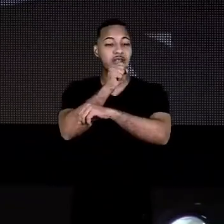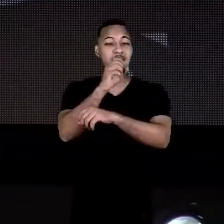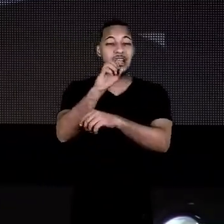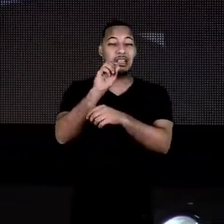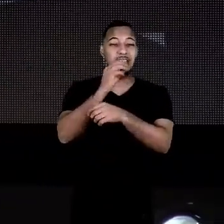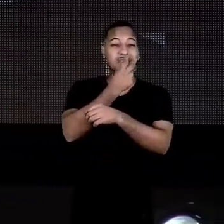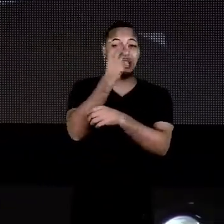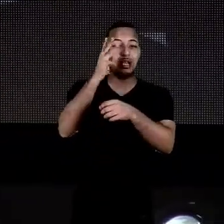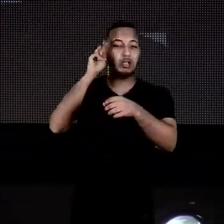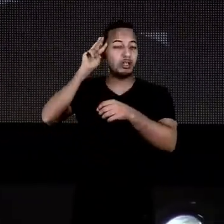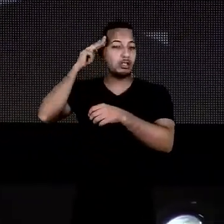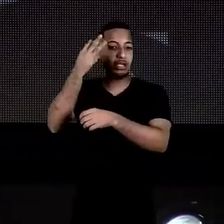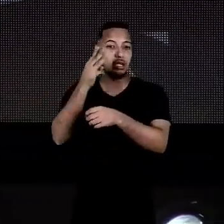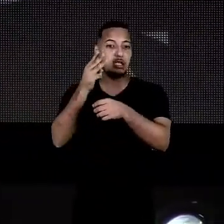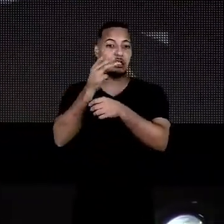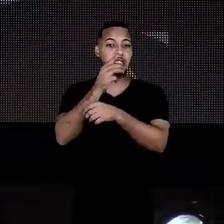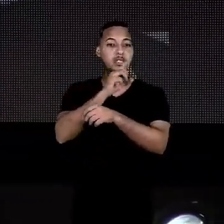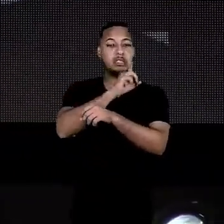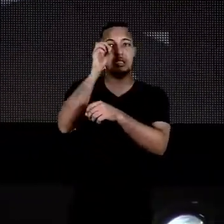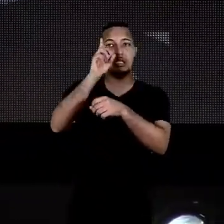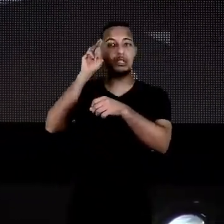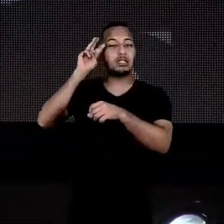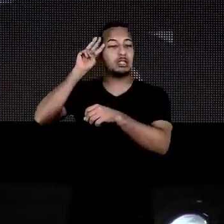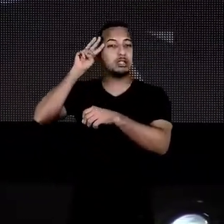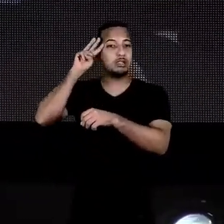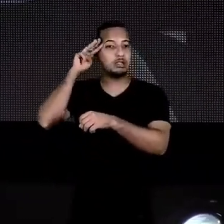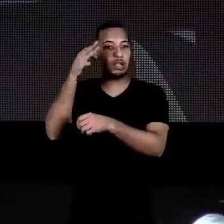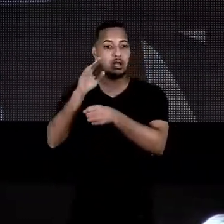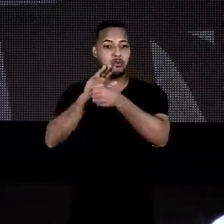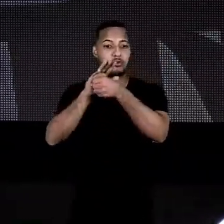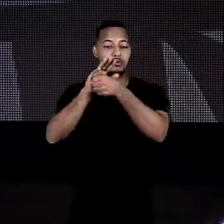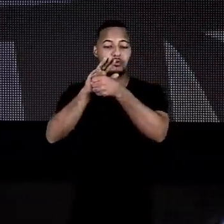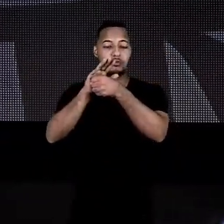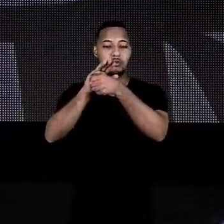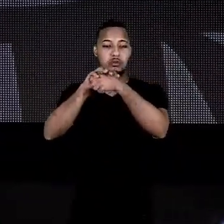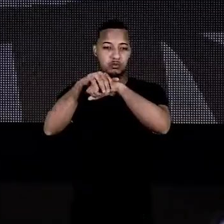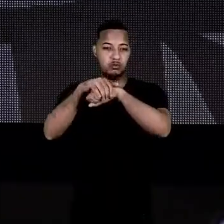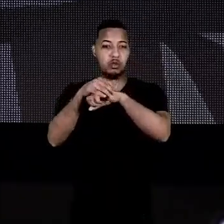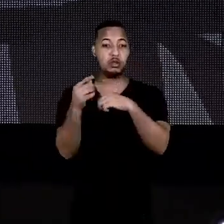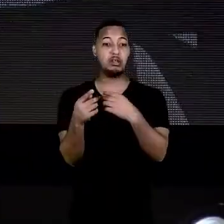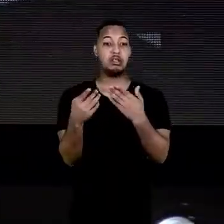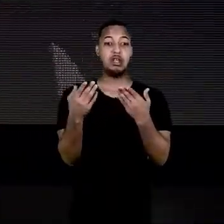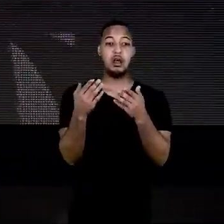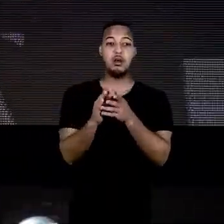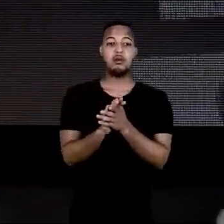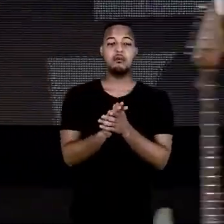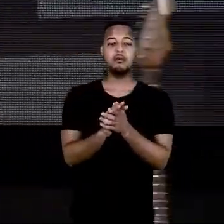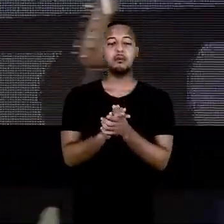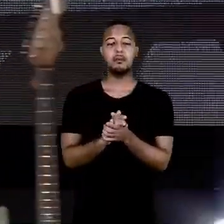Foi. Precisava disso? Não. Poderia ter ido primeiro.